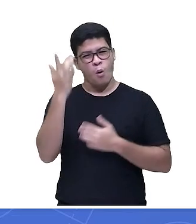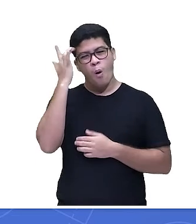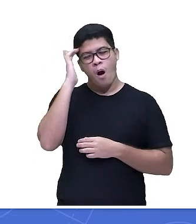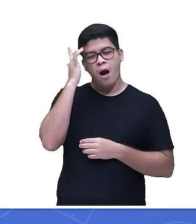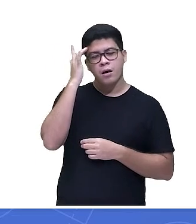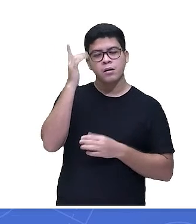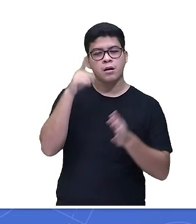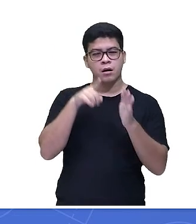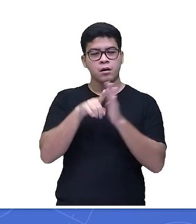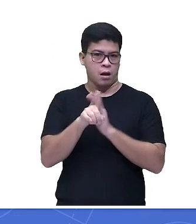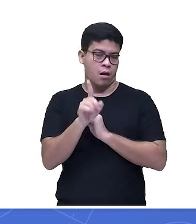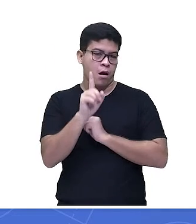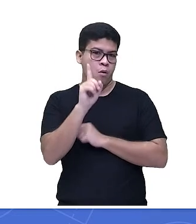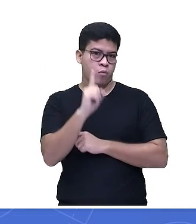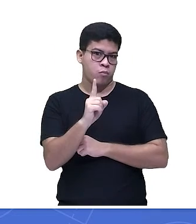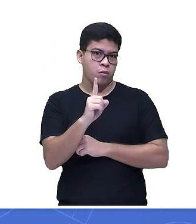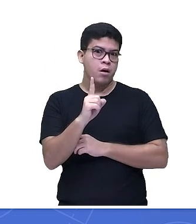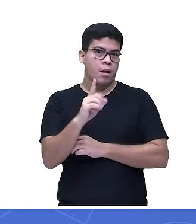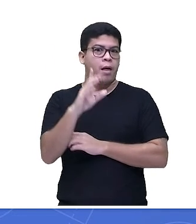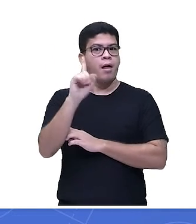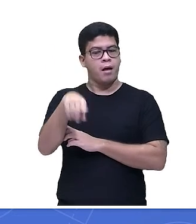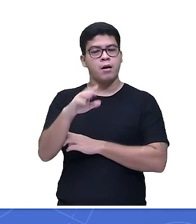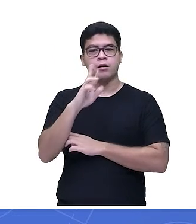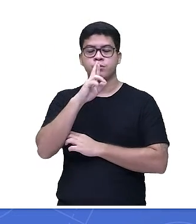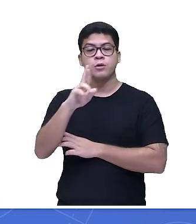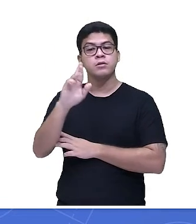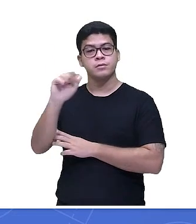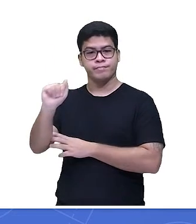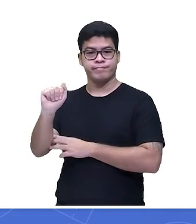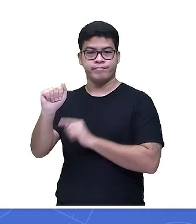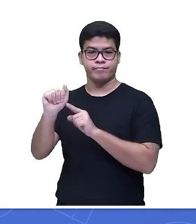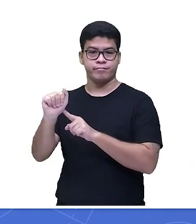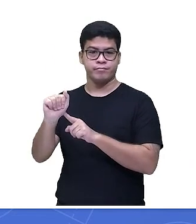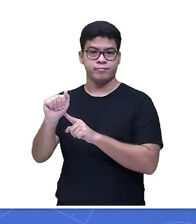questão, né? Ela está dizendo que é a letra A, ok?